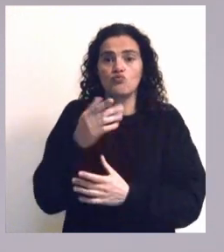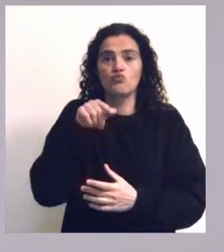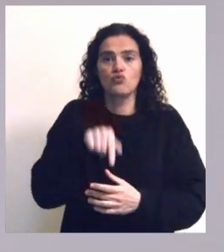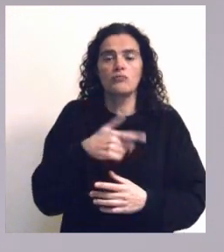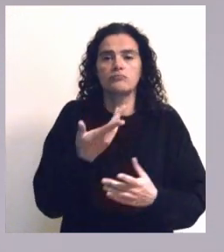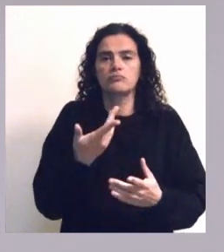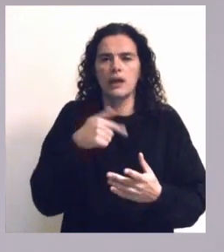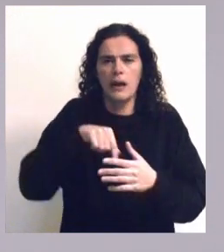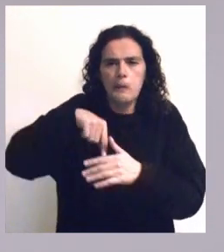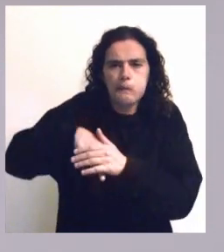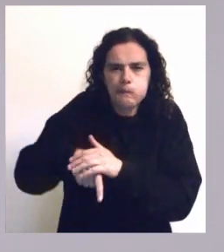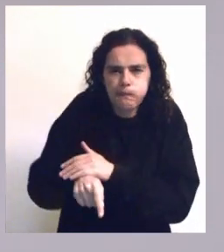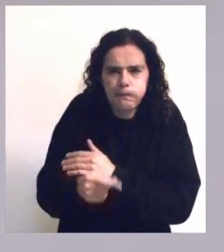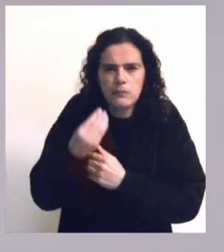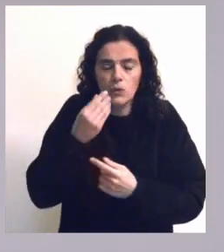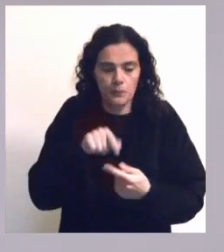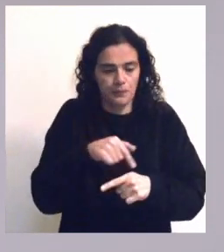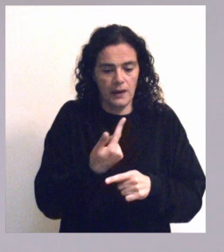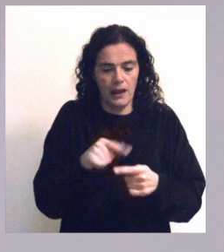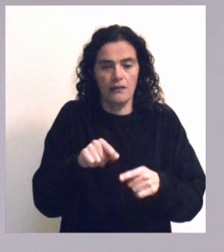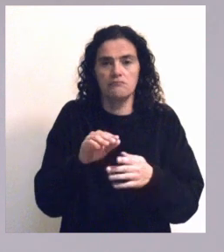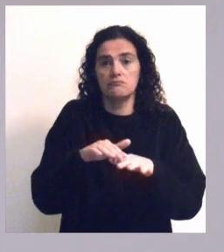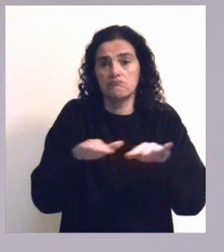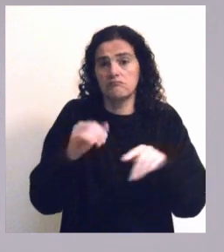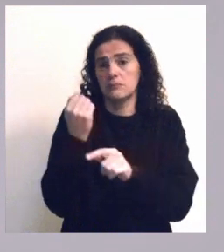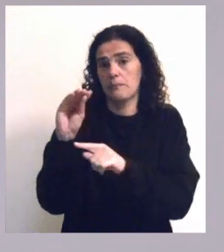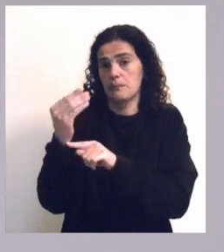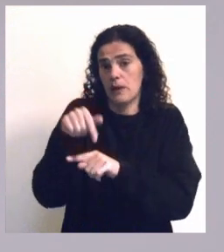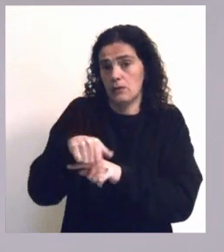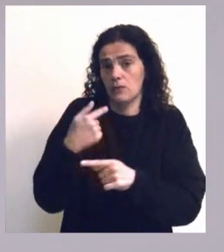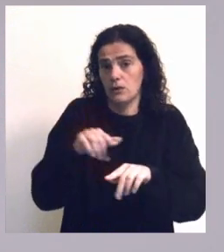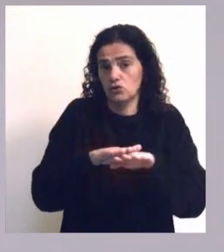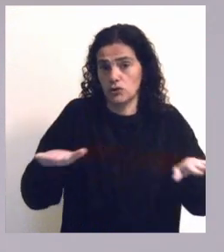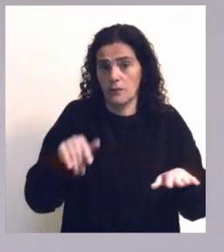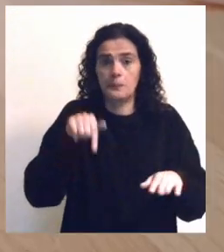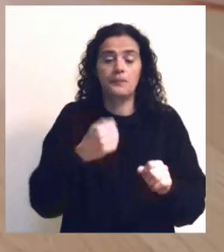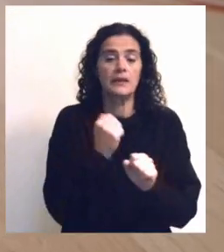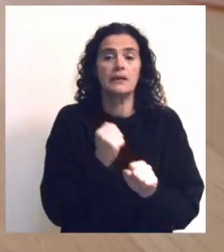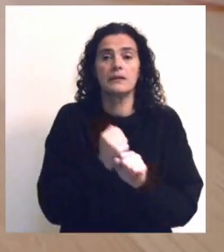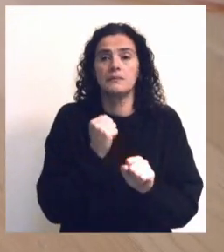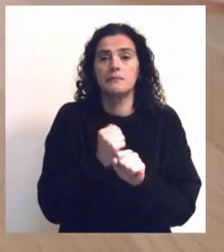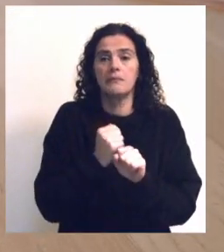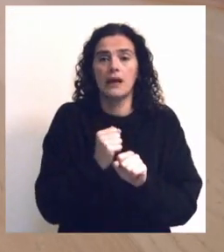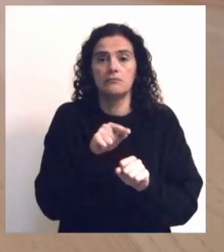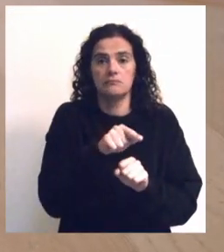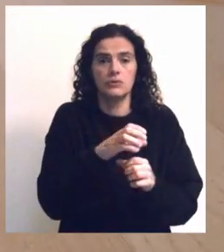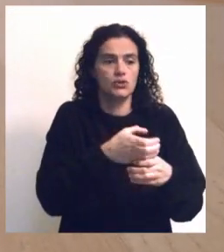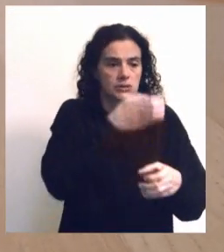museu proveniente das suas entranhas, não é? Portanto, é uma peça que existe ao nível do chão. Nesta